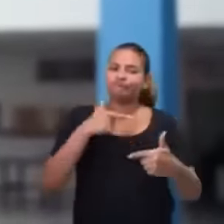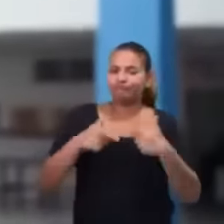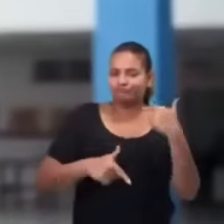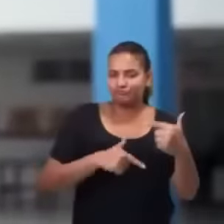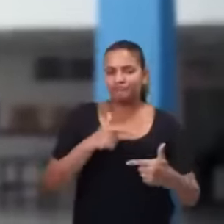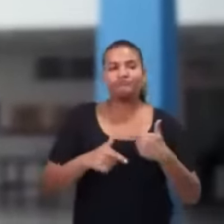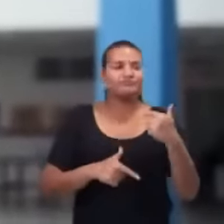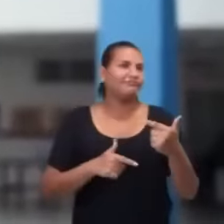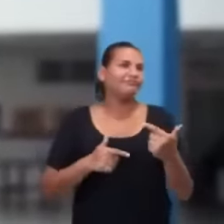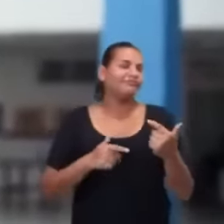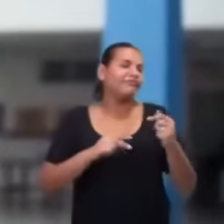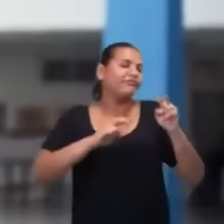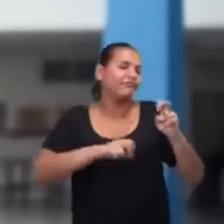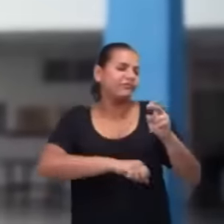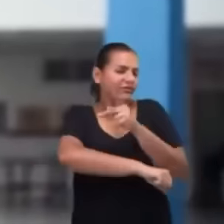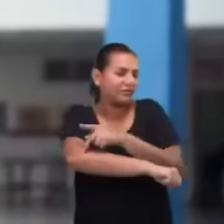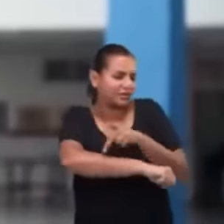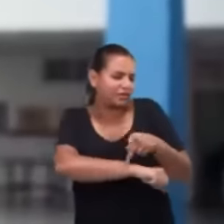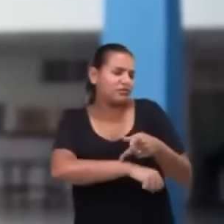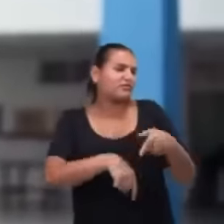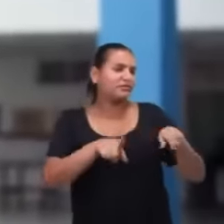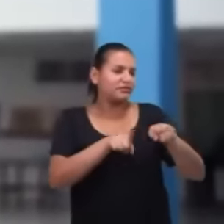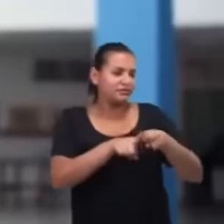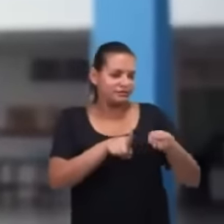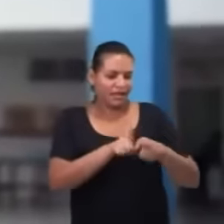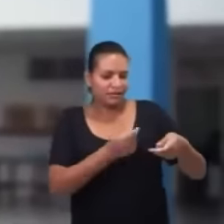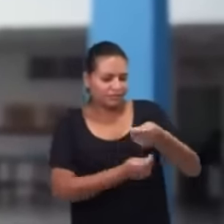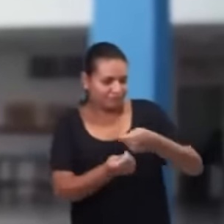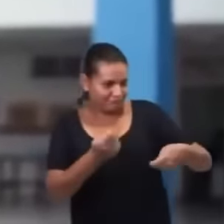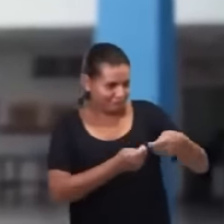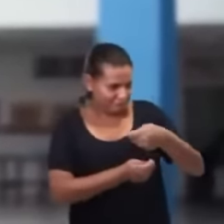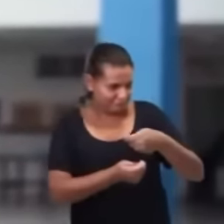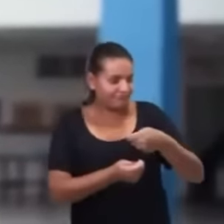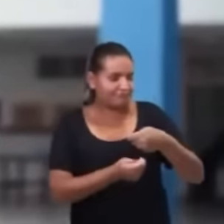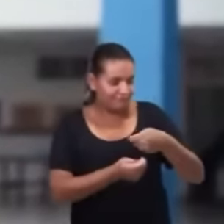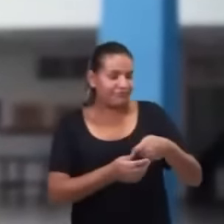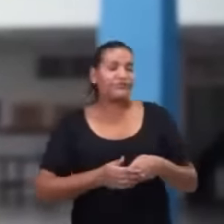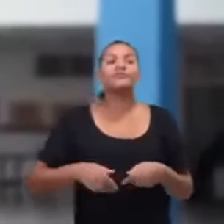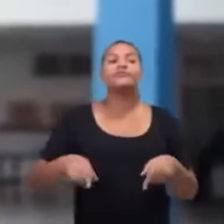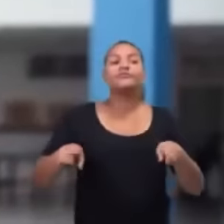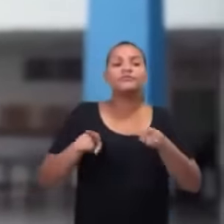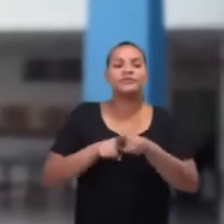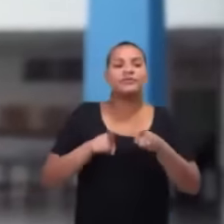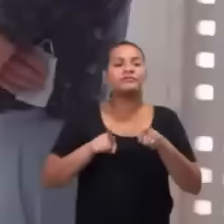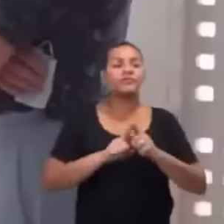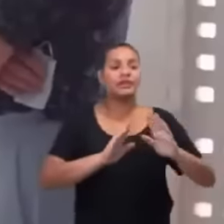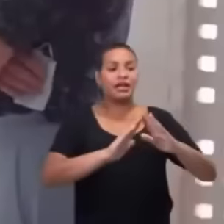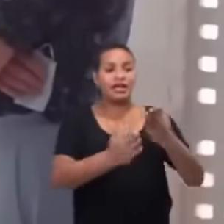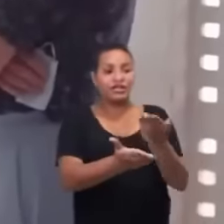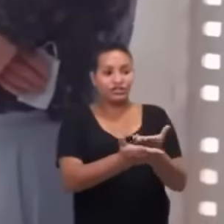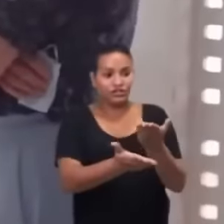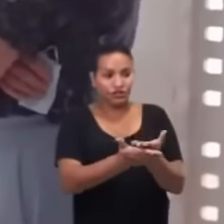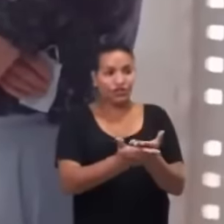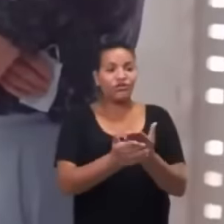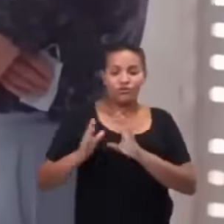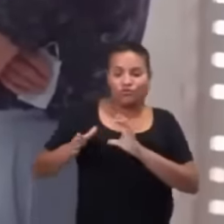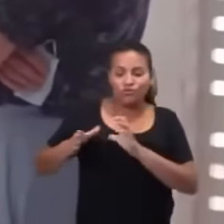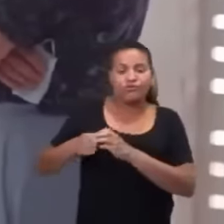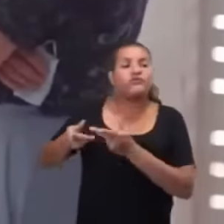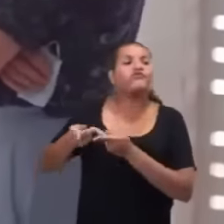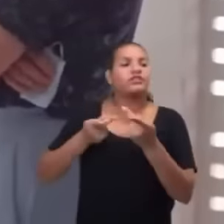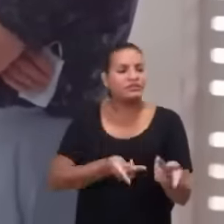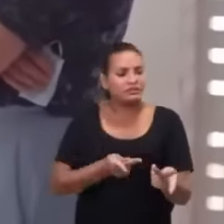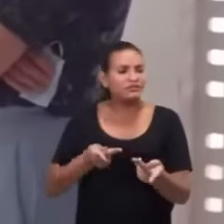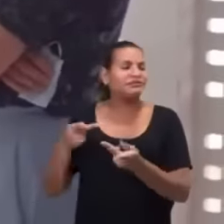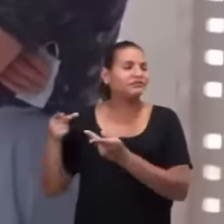nesses aspectos de natureza pedagógica e administrativa e visita frequentemente a escola. Apesar do